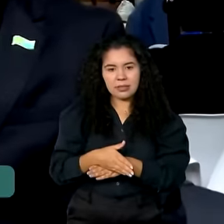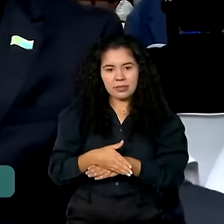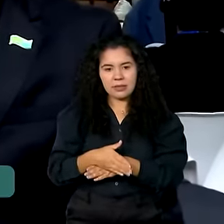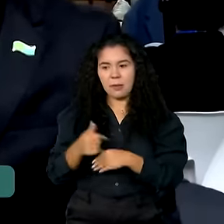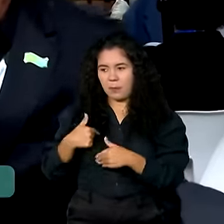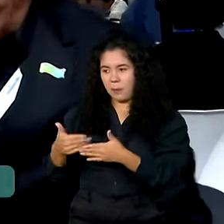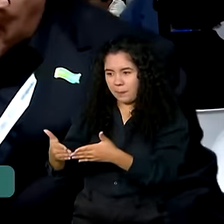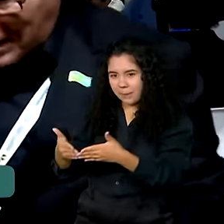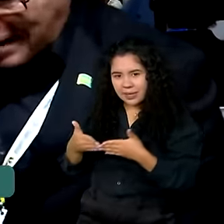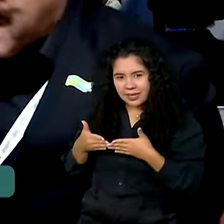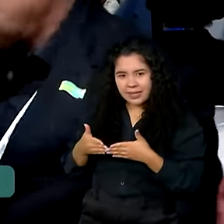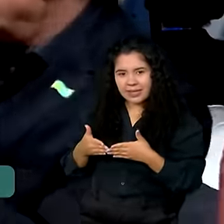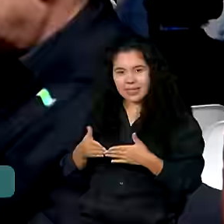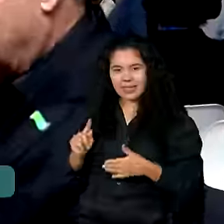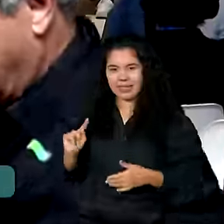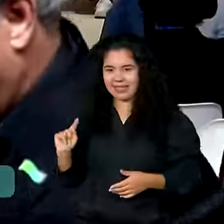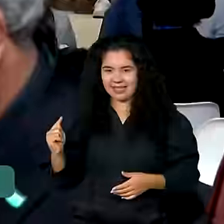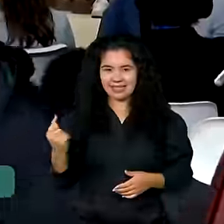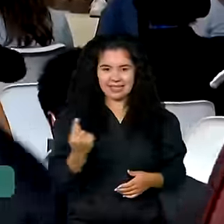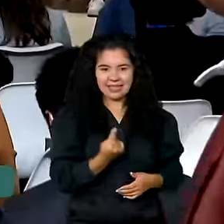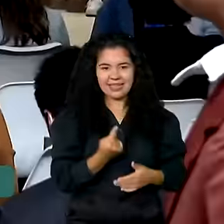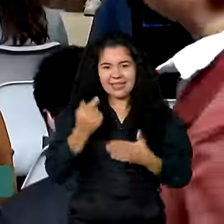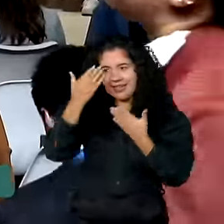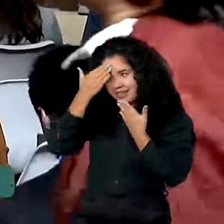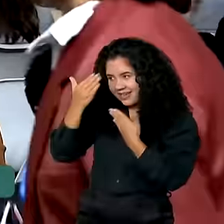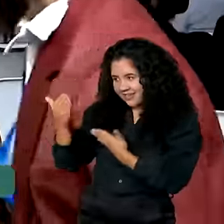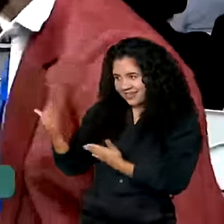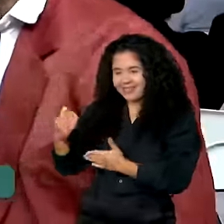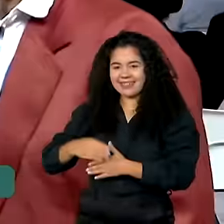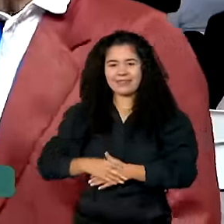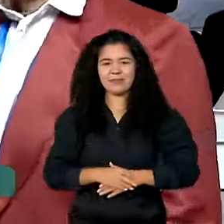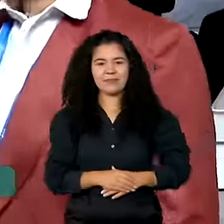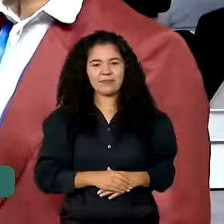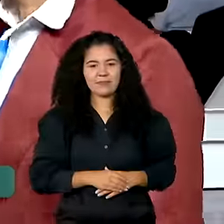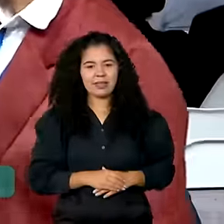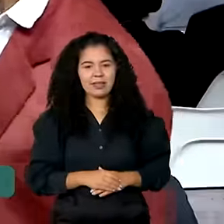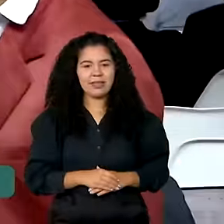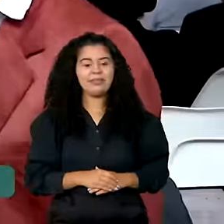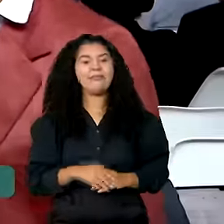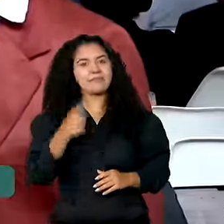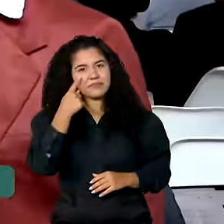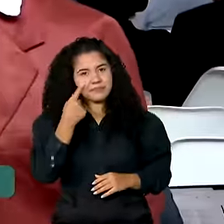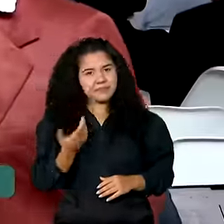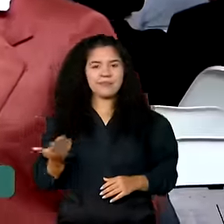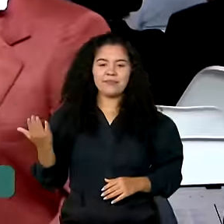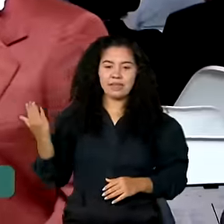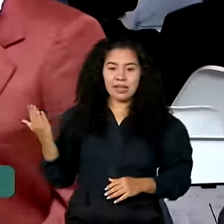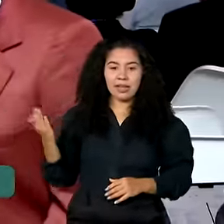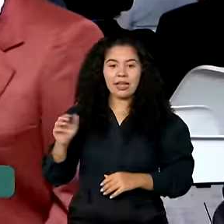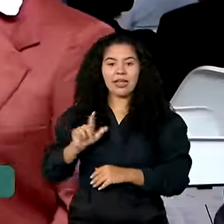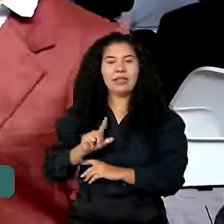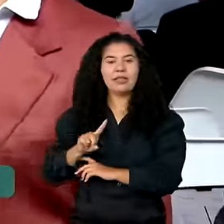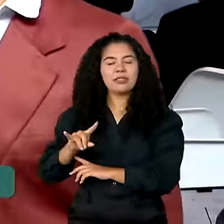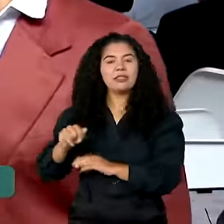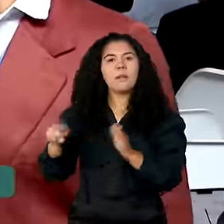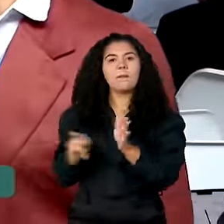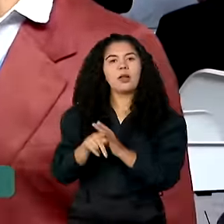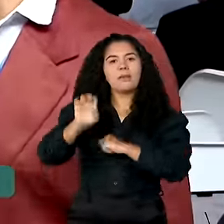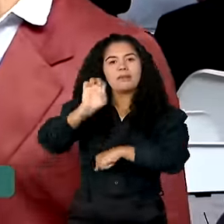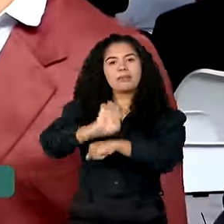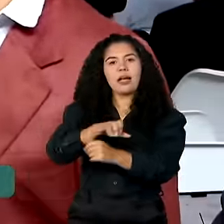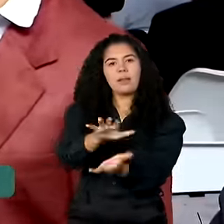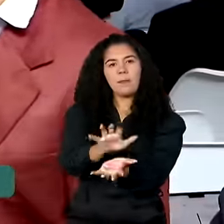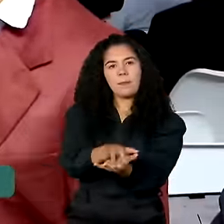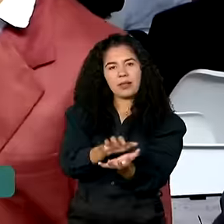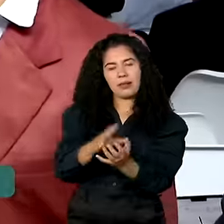pedir licença aqui só, presidente. Obrigada, viu? Vou trazer a Lídia, que é de Pernambuco, né, Lídia? E está